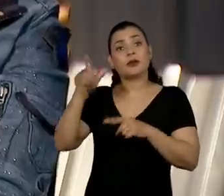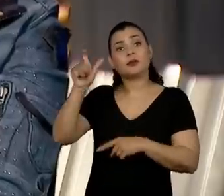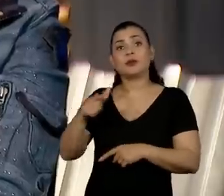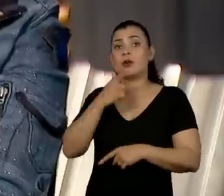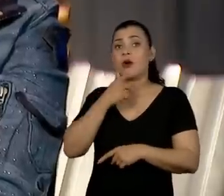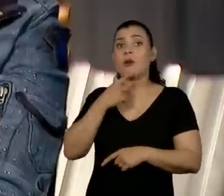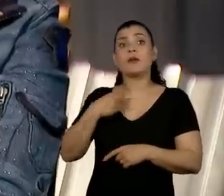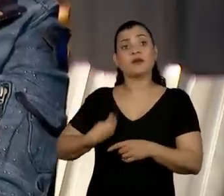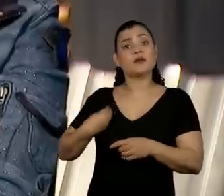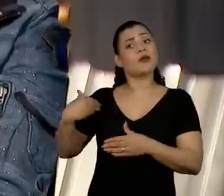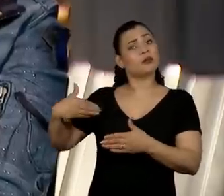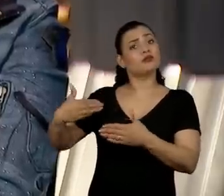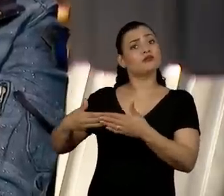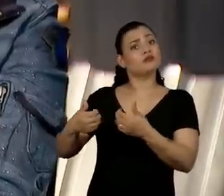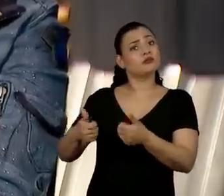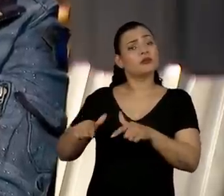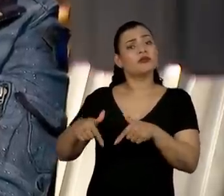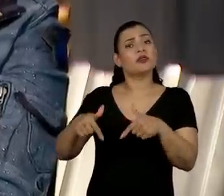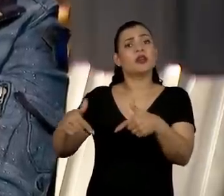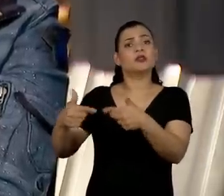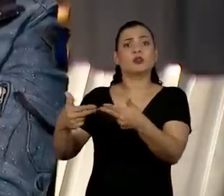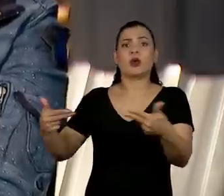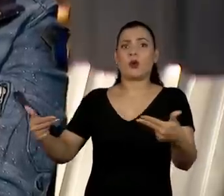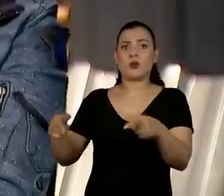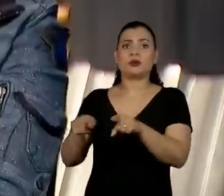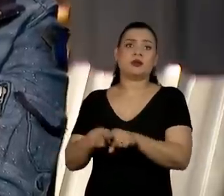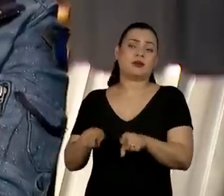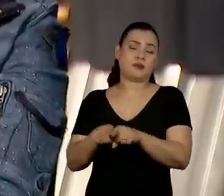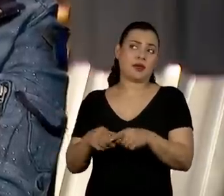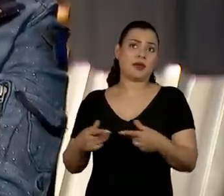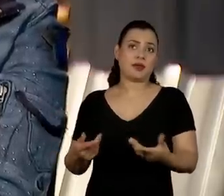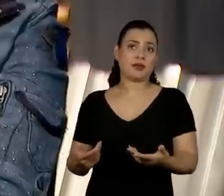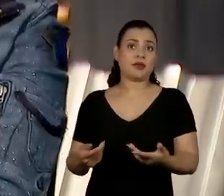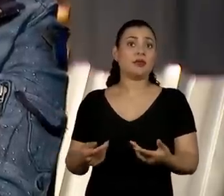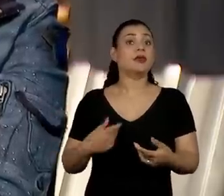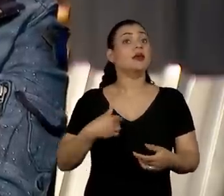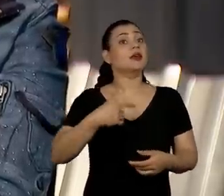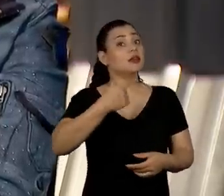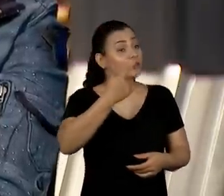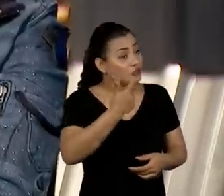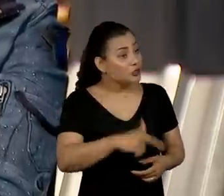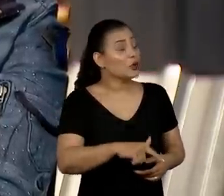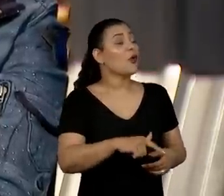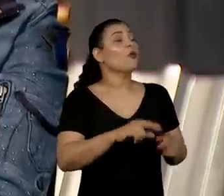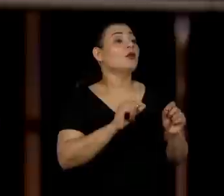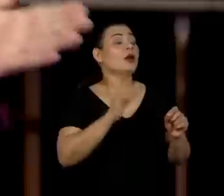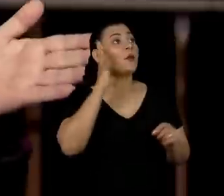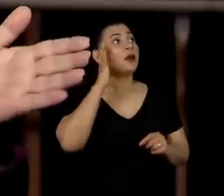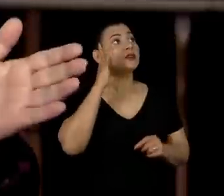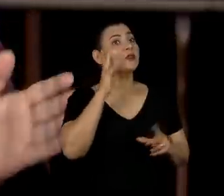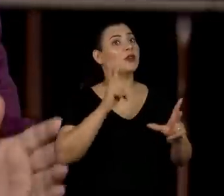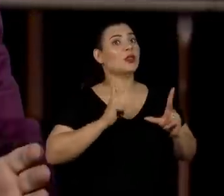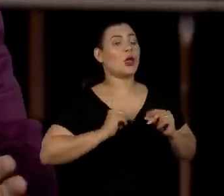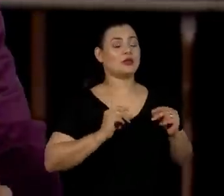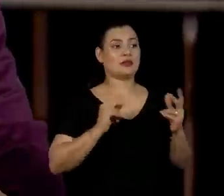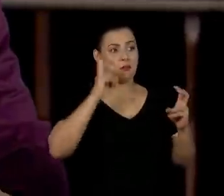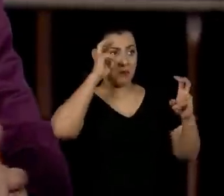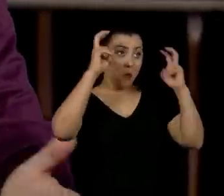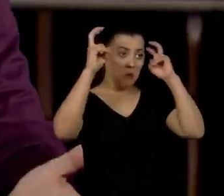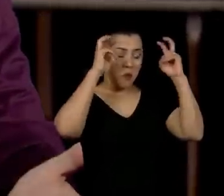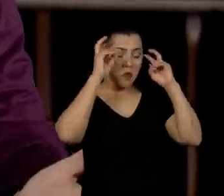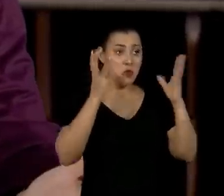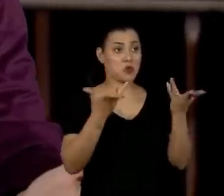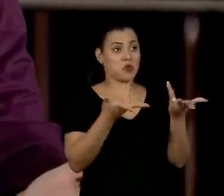viveu muito também né que fez muita coisa e que de novo né alguém que eu imagino que é um Rubi de